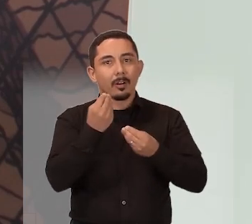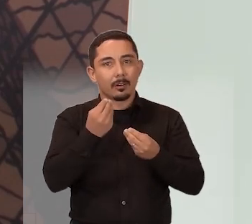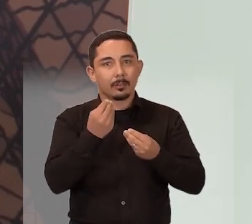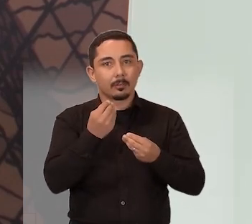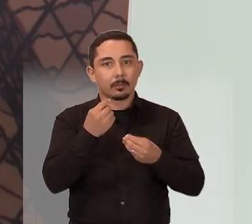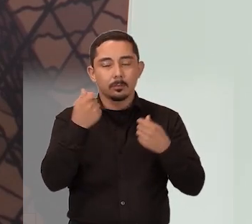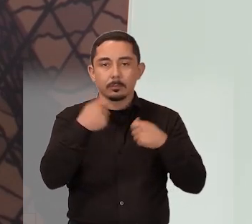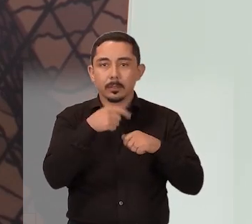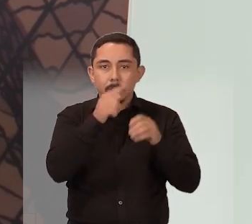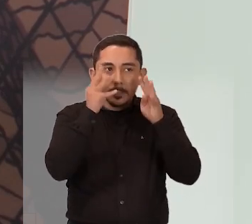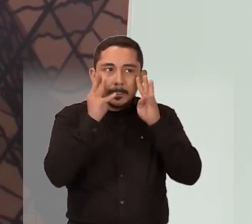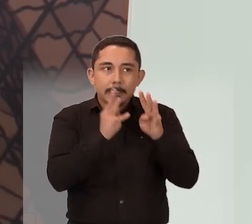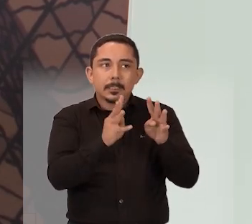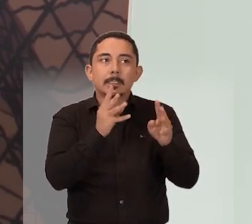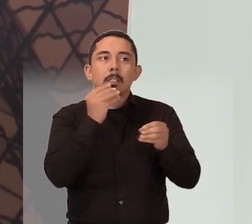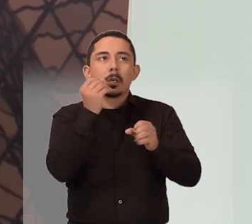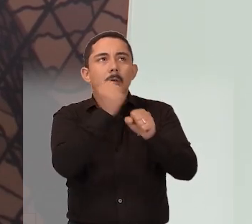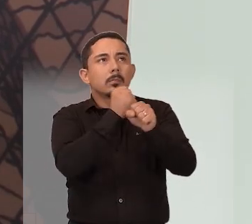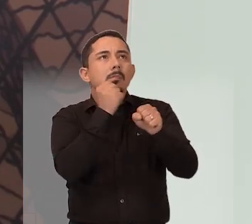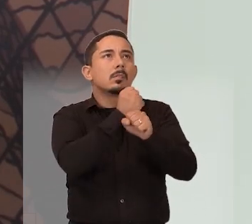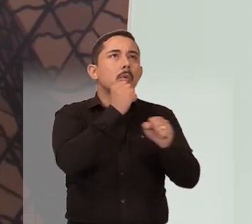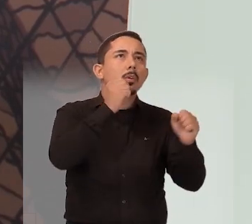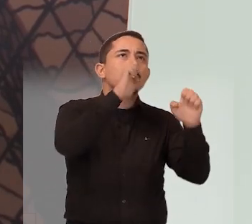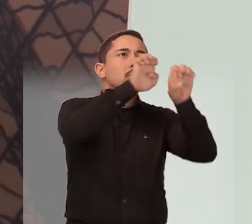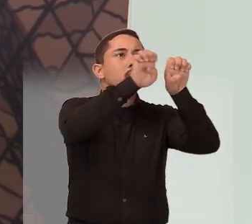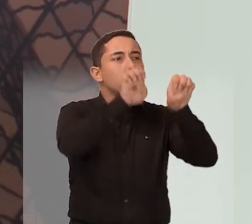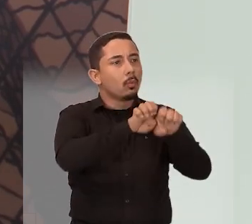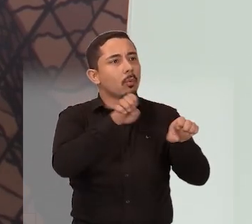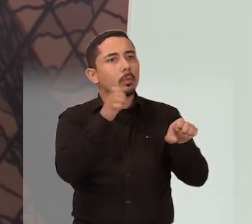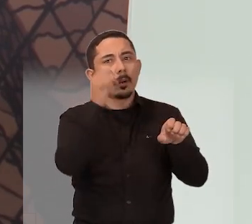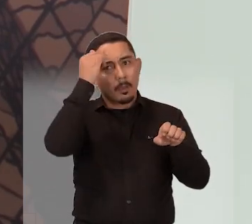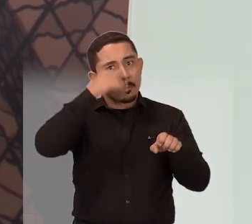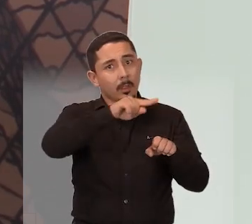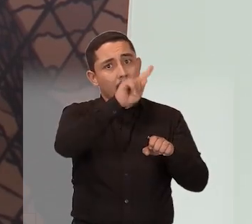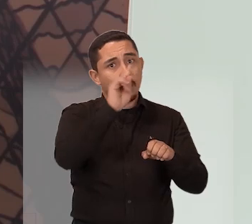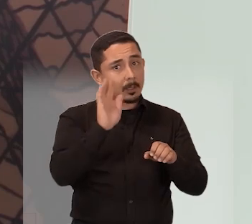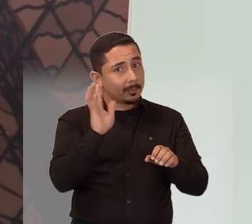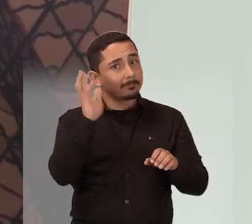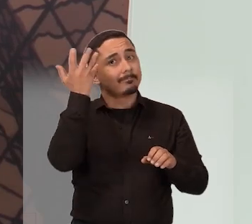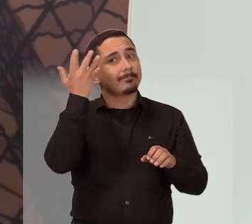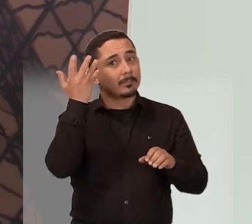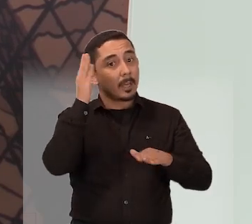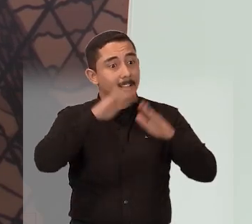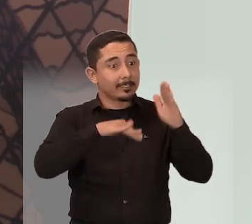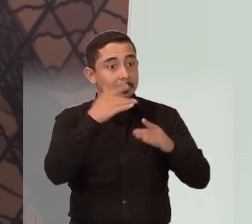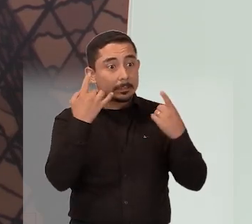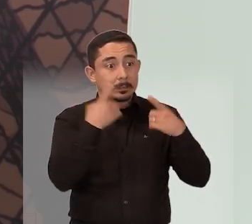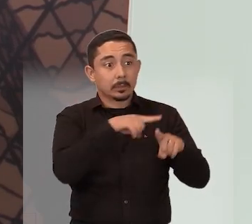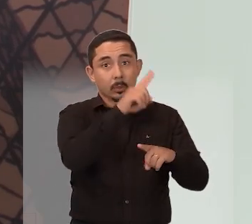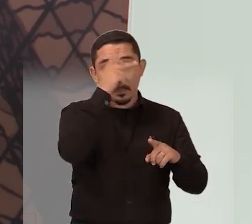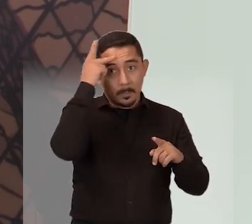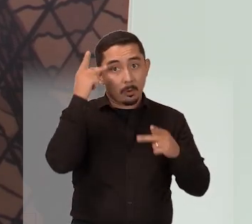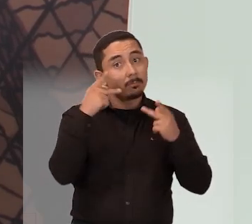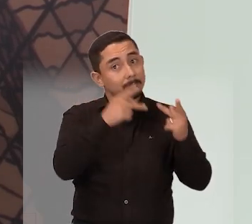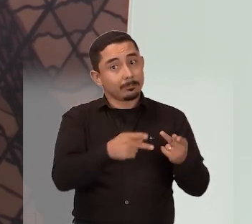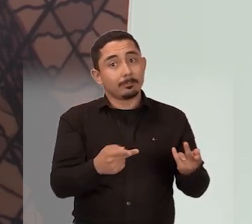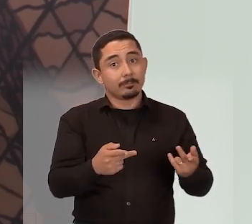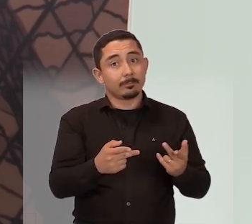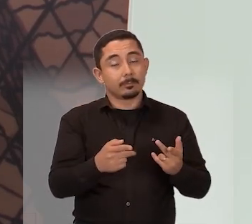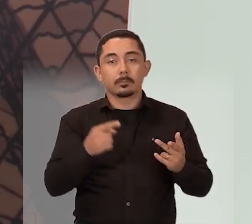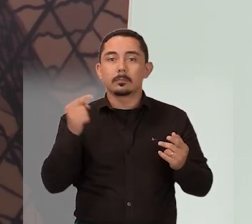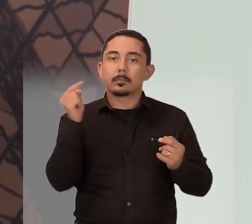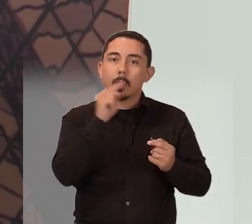Imagina como precisa ter atenção quem monta toda aquela estrutura para evitar acidentes que possam machucar um